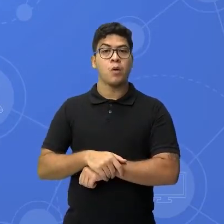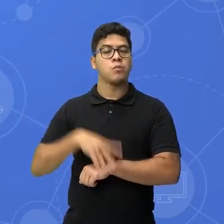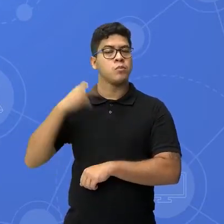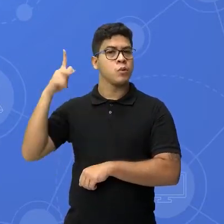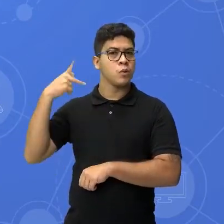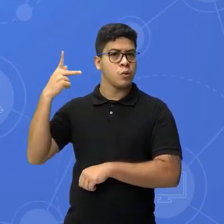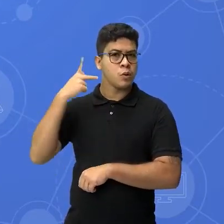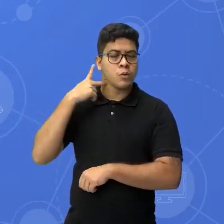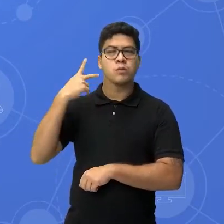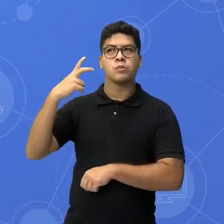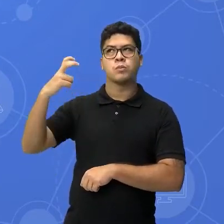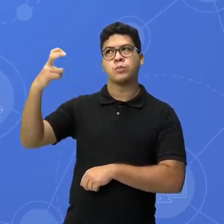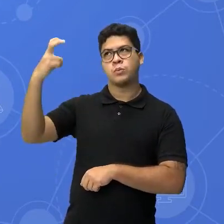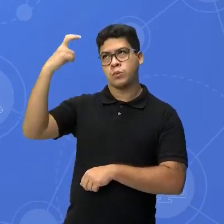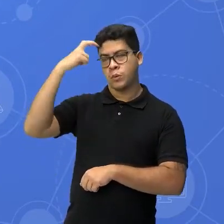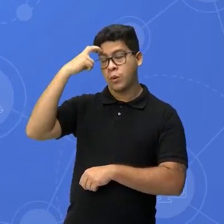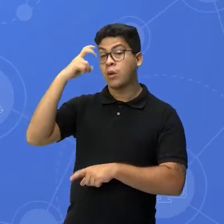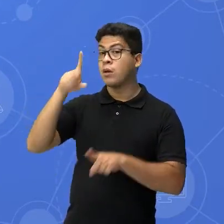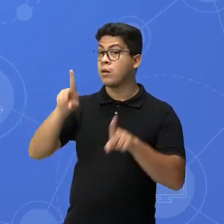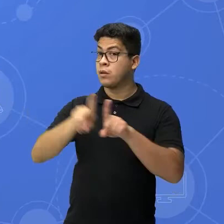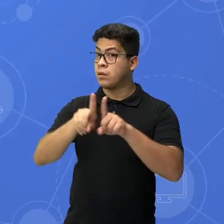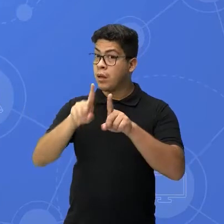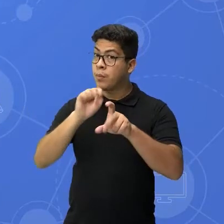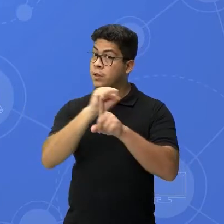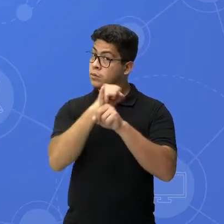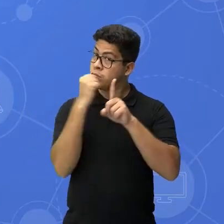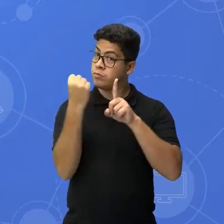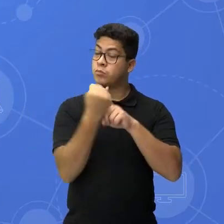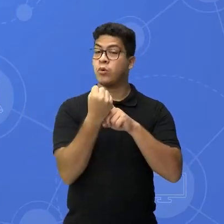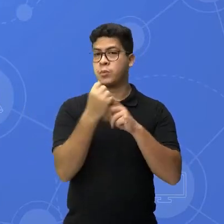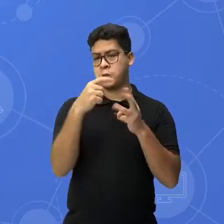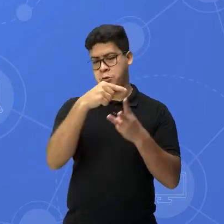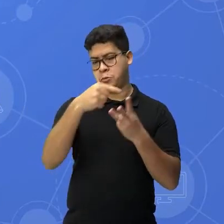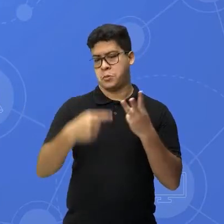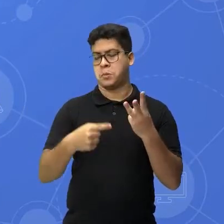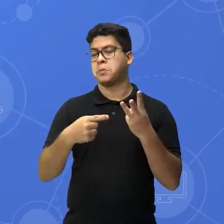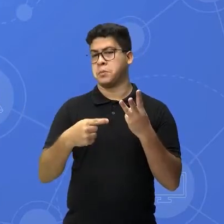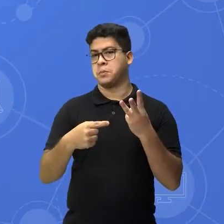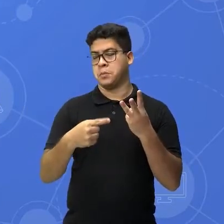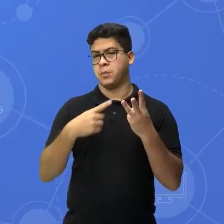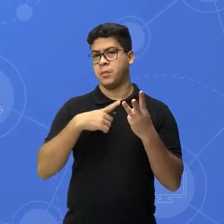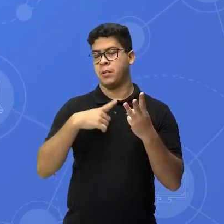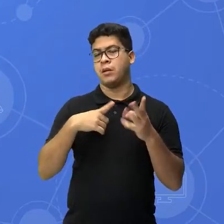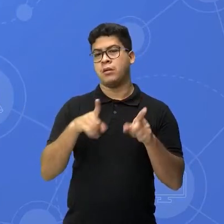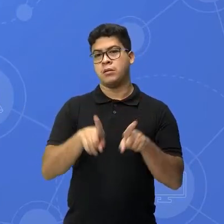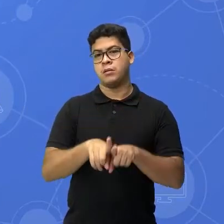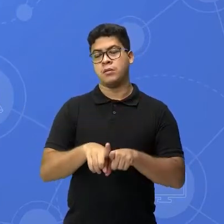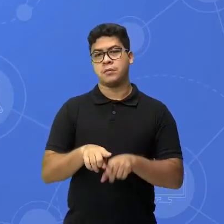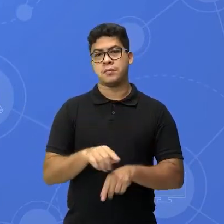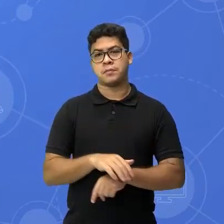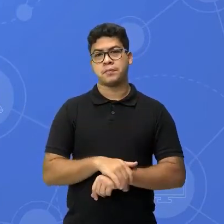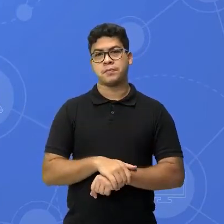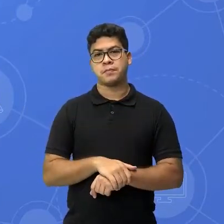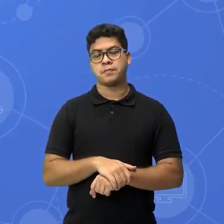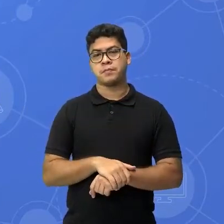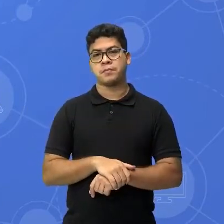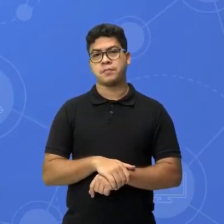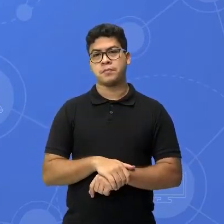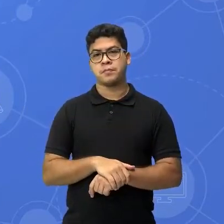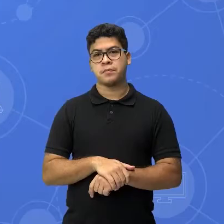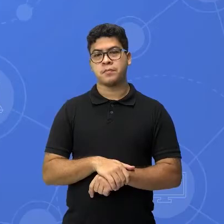politicamente, culturalmente, né, e socialmente da nossa sociedade, também da sociedade envolvente. Né?